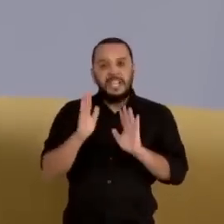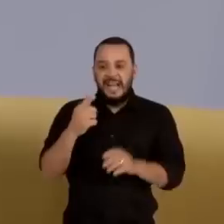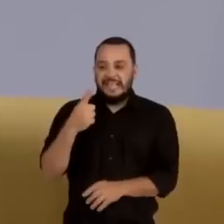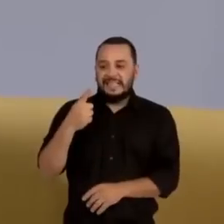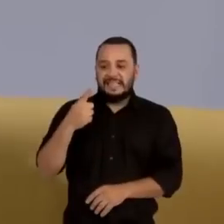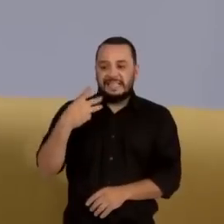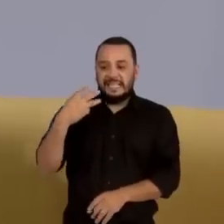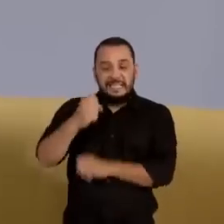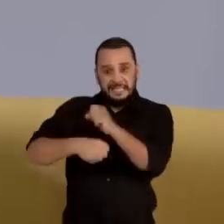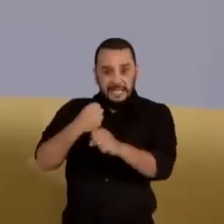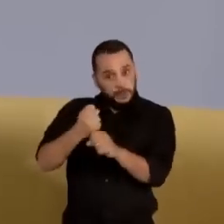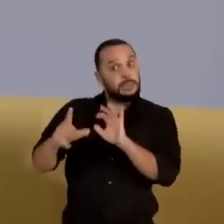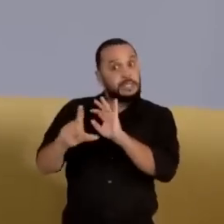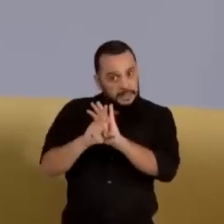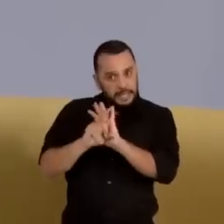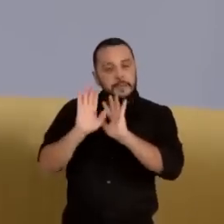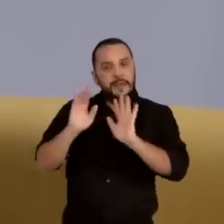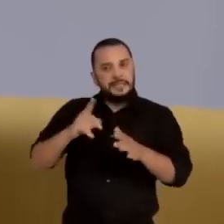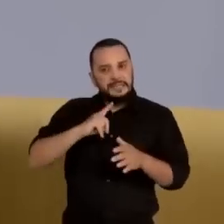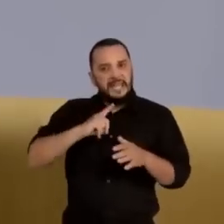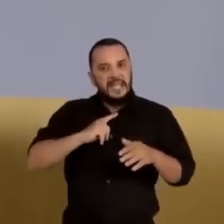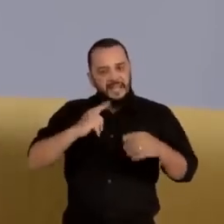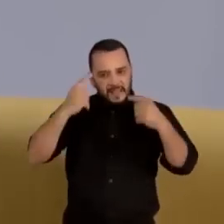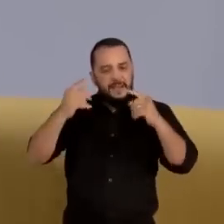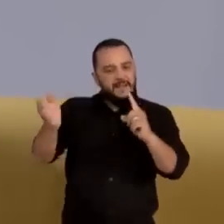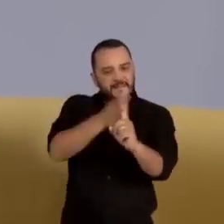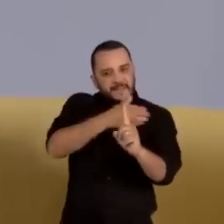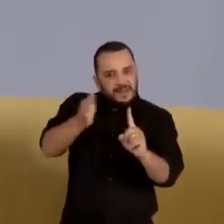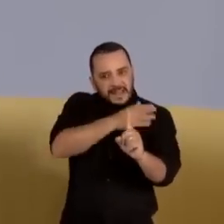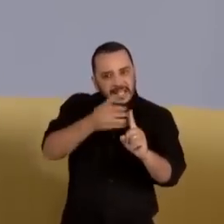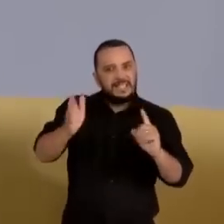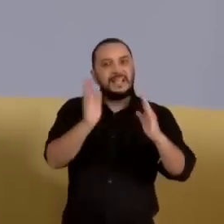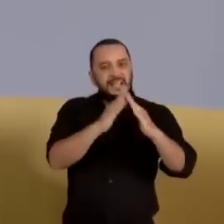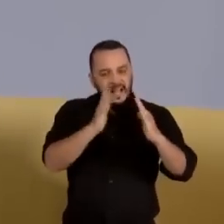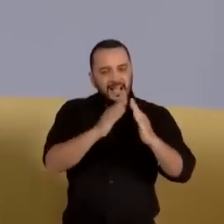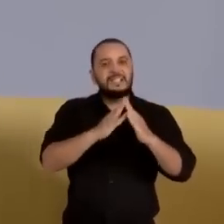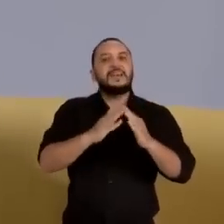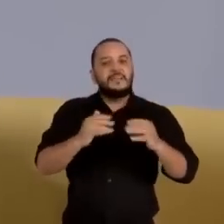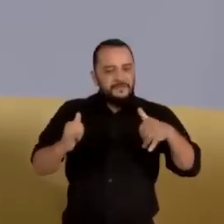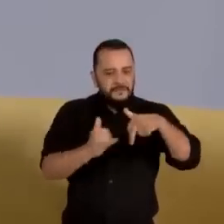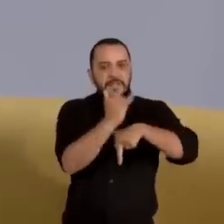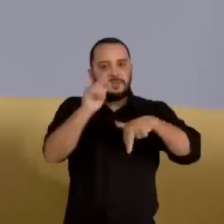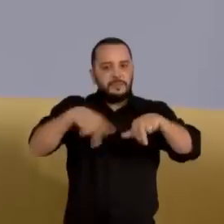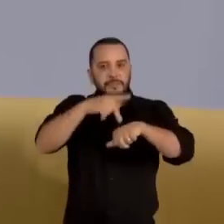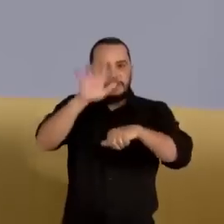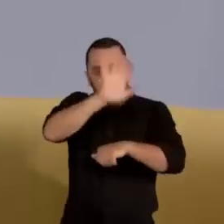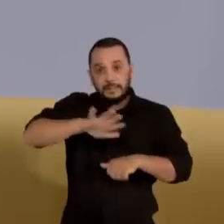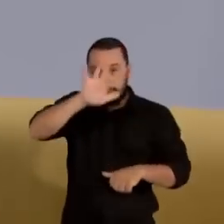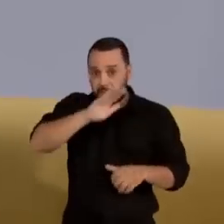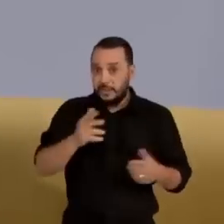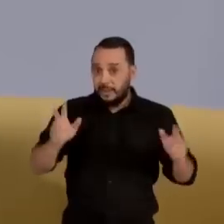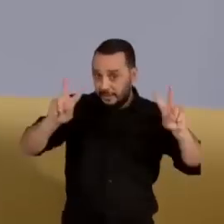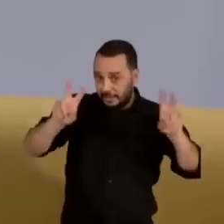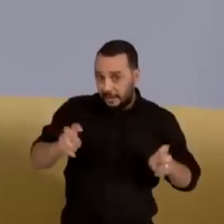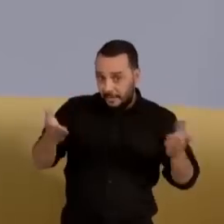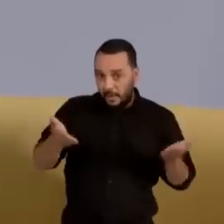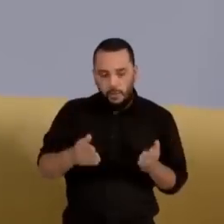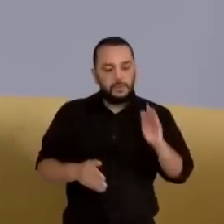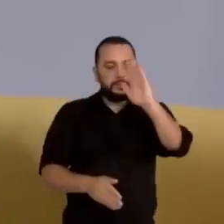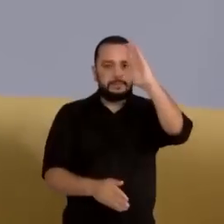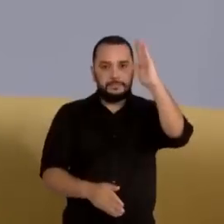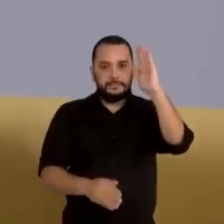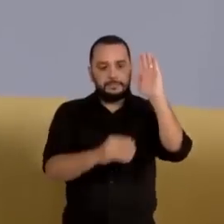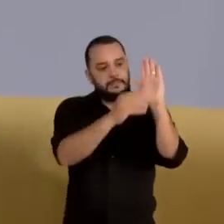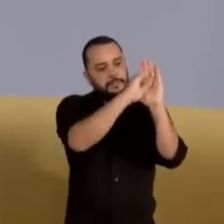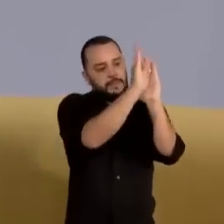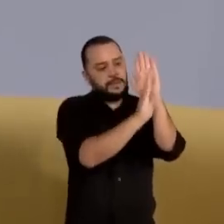doméstica continua fazendo vítimas por todo o país. Essa violência contra a mulher será tema do programa Opinião Nacional, que hoje